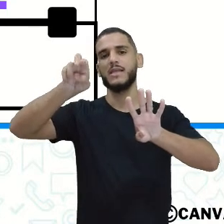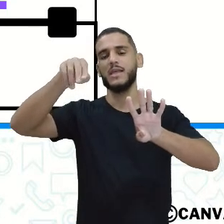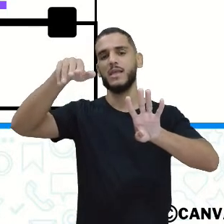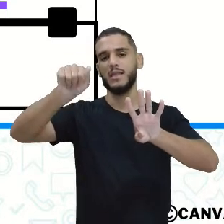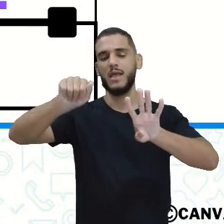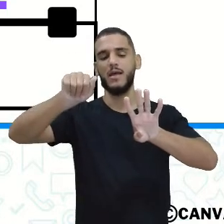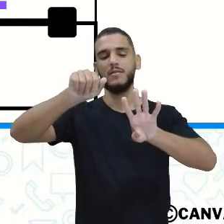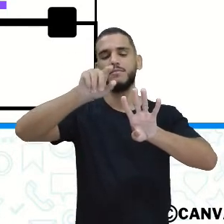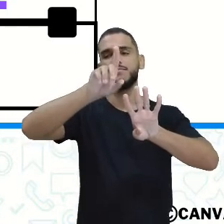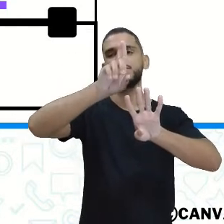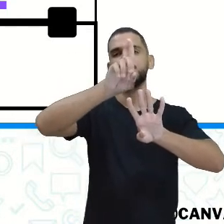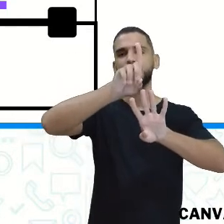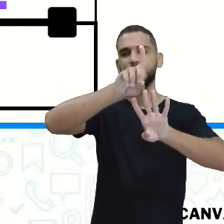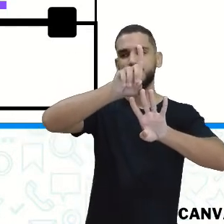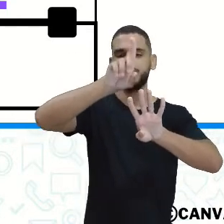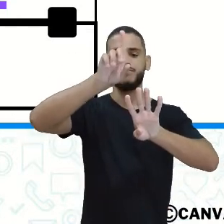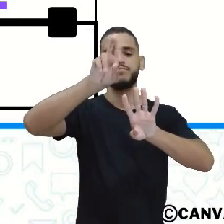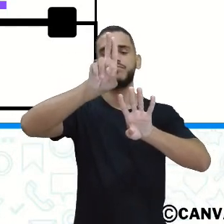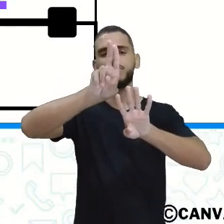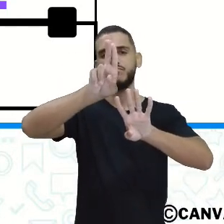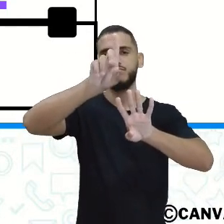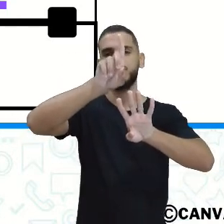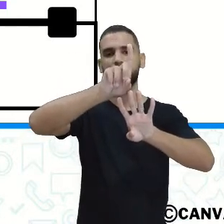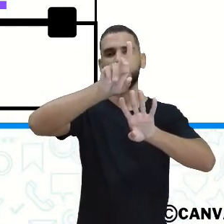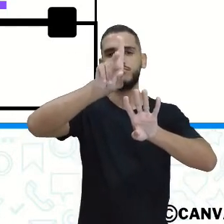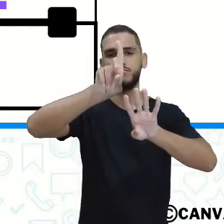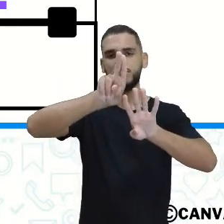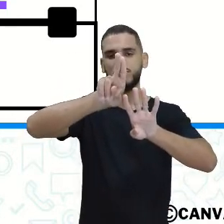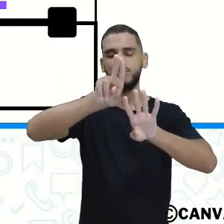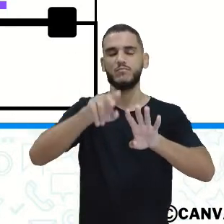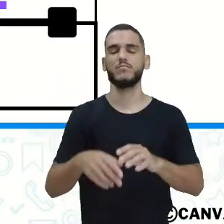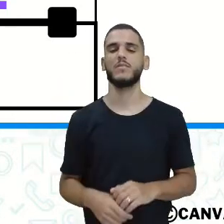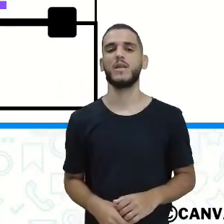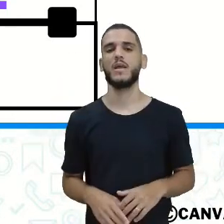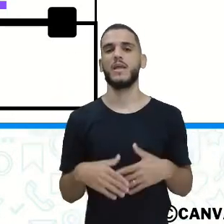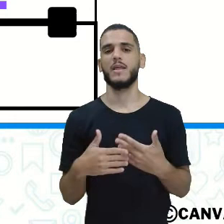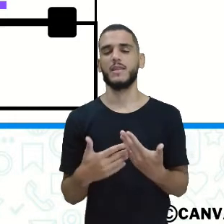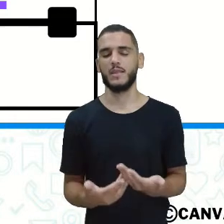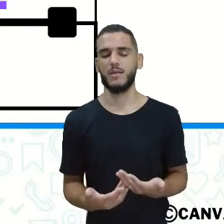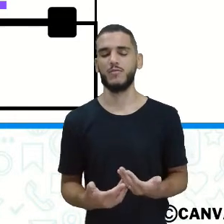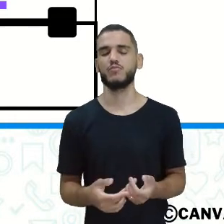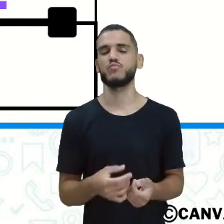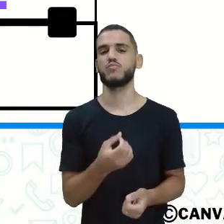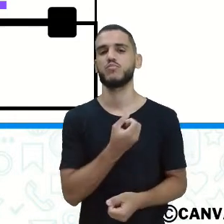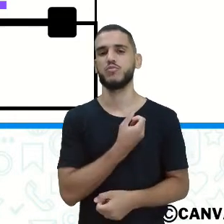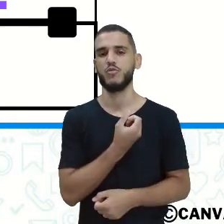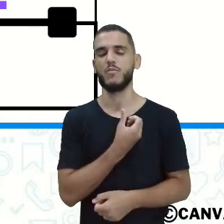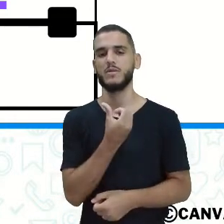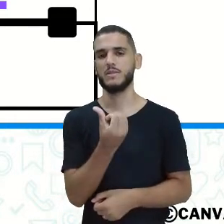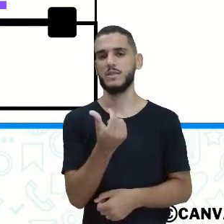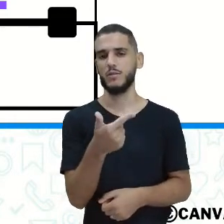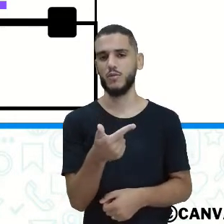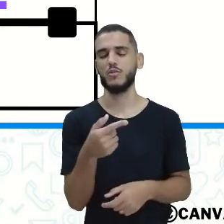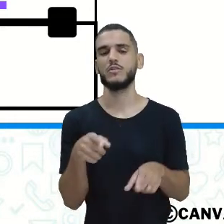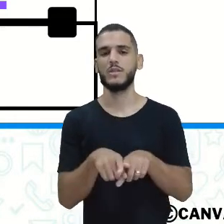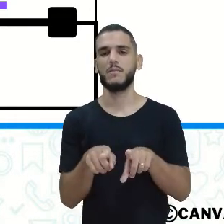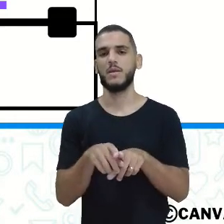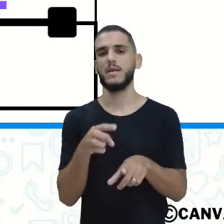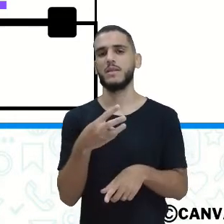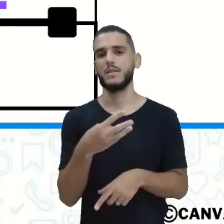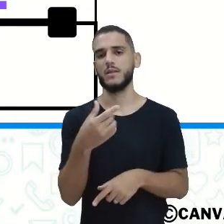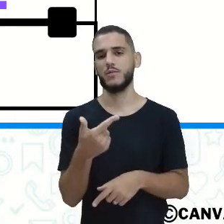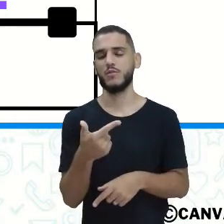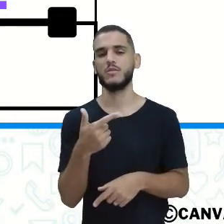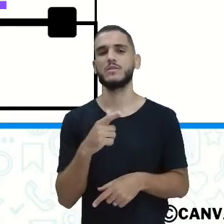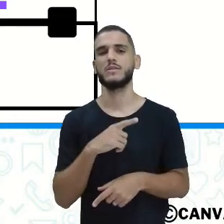das unidades, ordem das dezenas, já que cada um dos números, o 62 e o 32, só tem duas